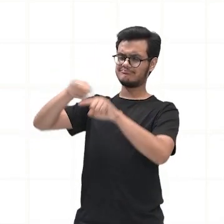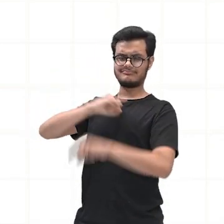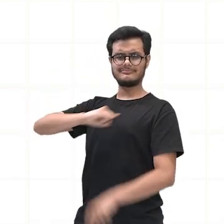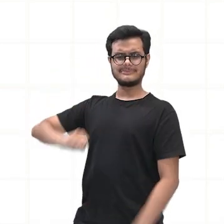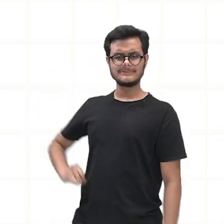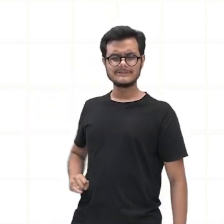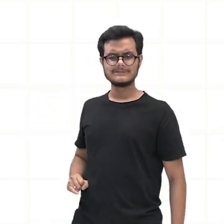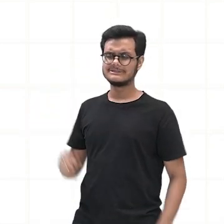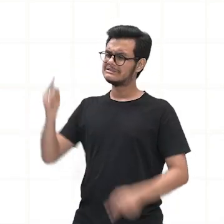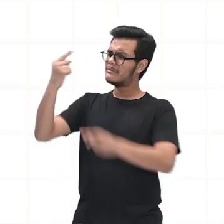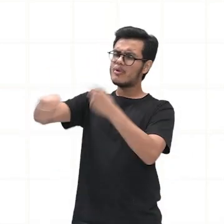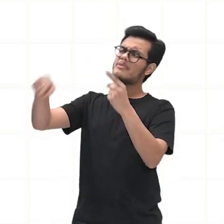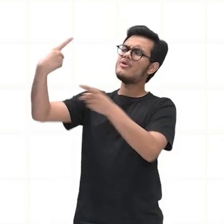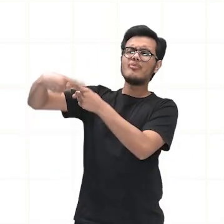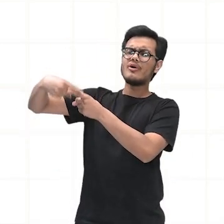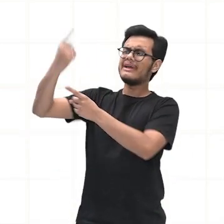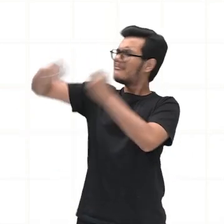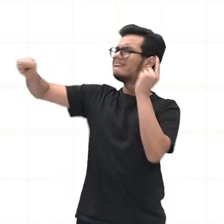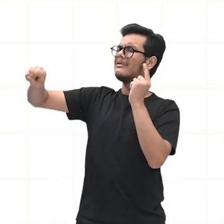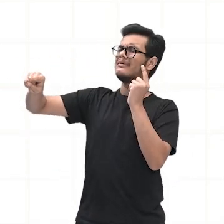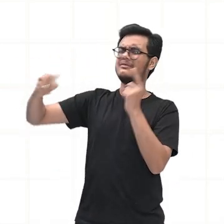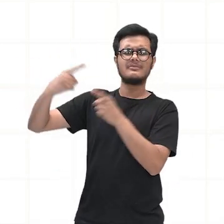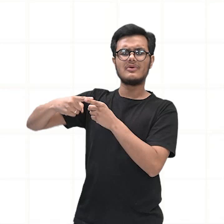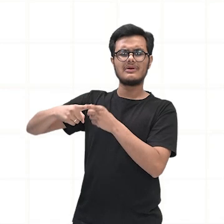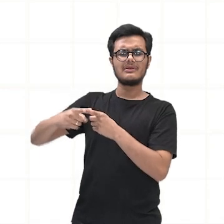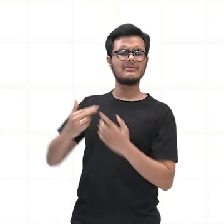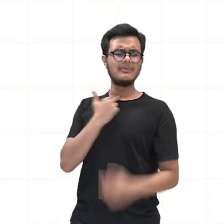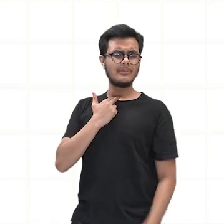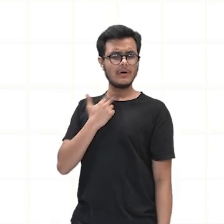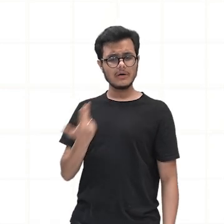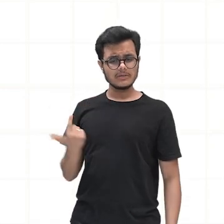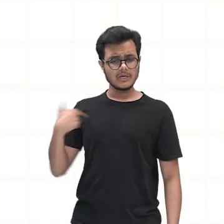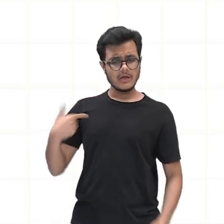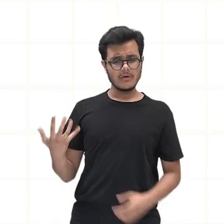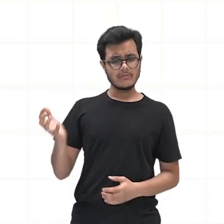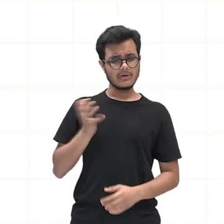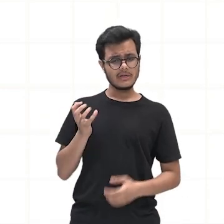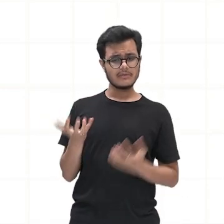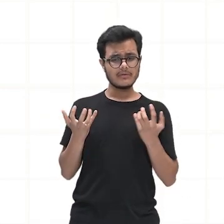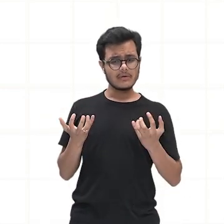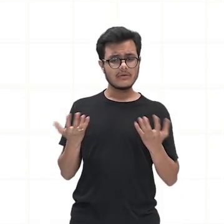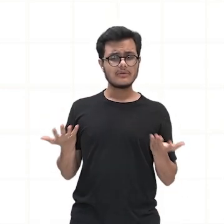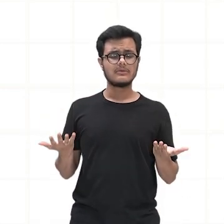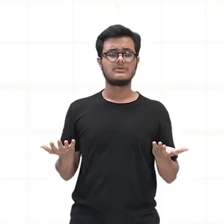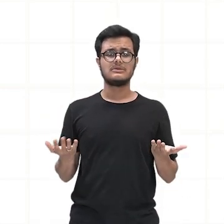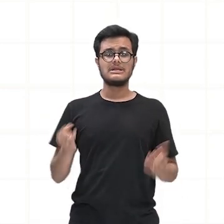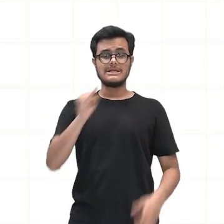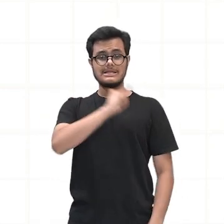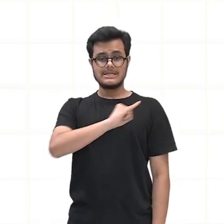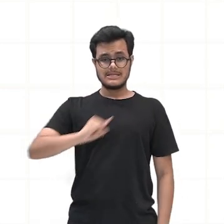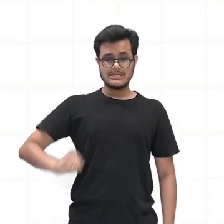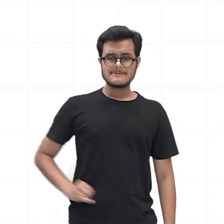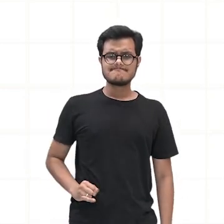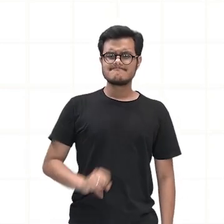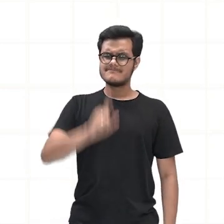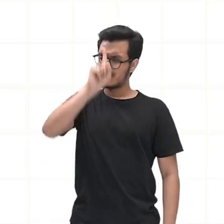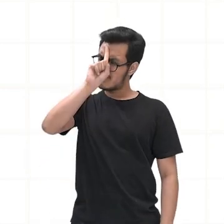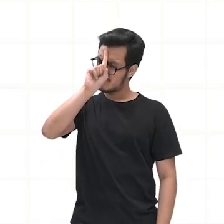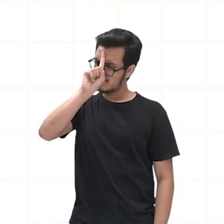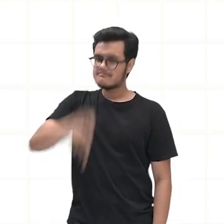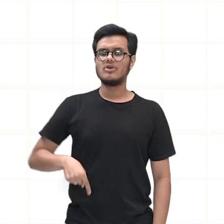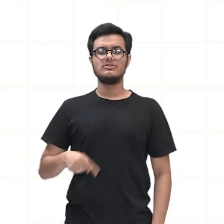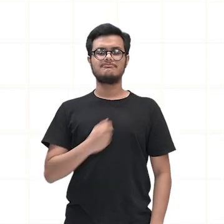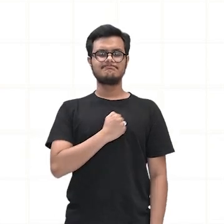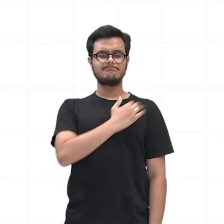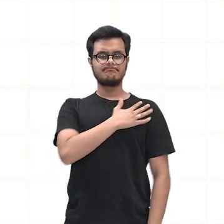envolvido na proibição do culto às imagens. Em resposta, o imperador ordenou uma repressão